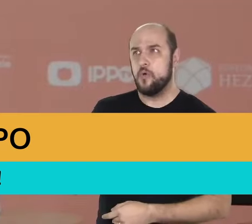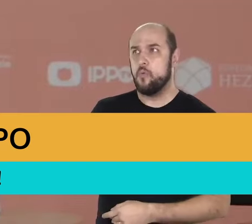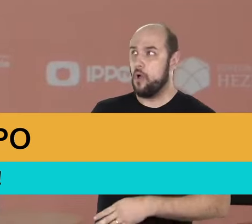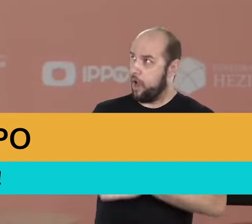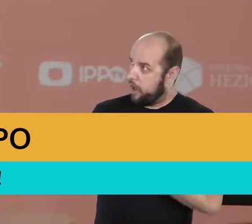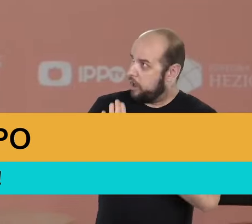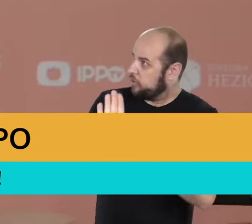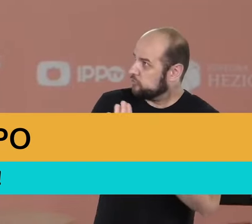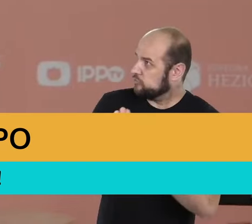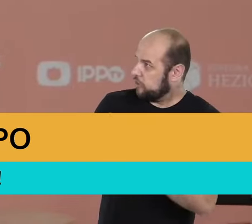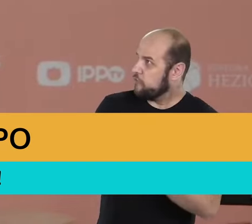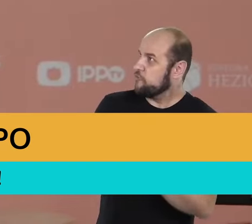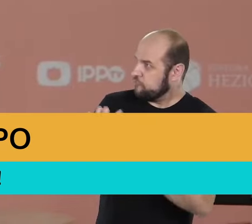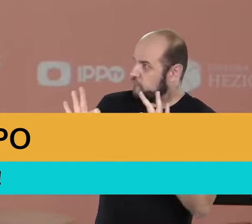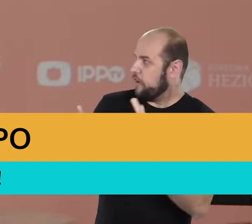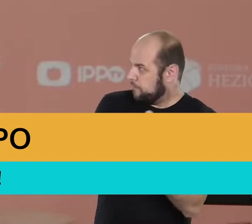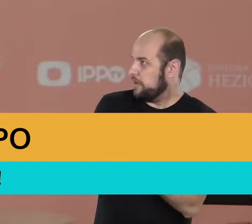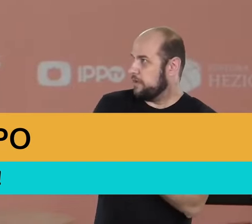levantar